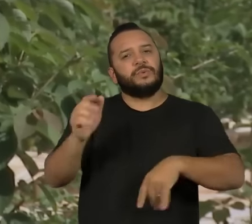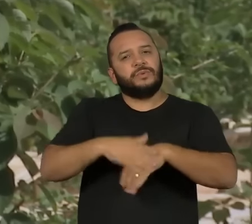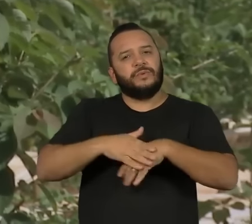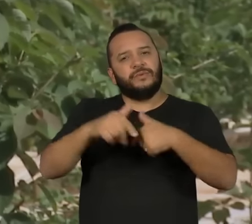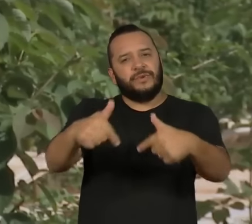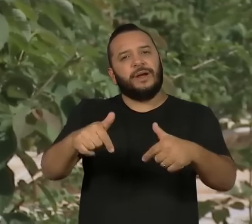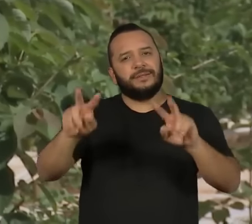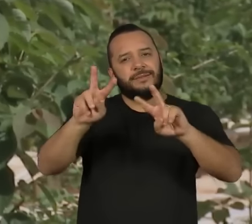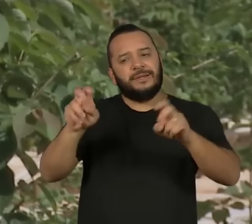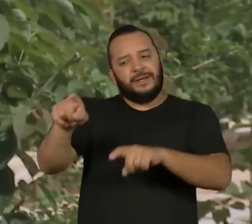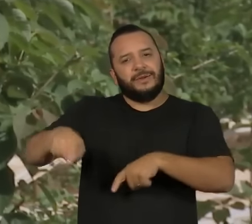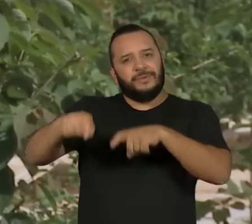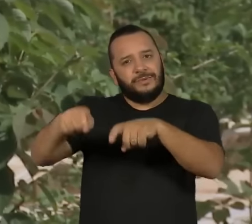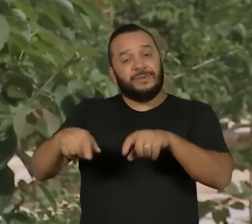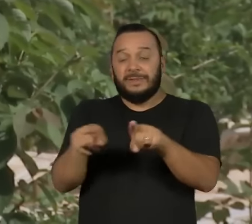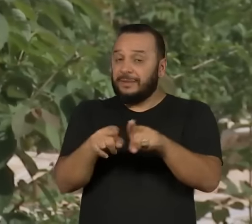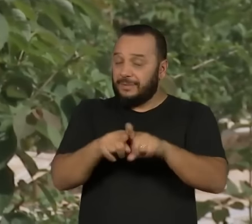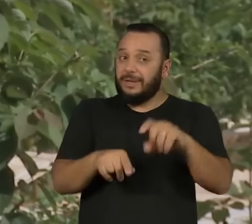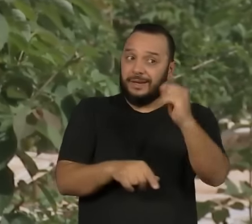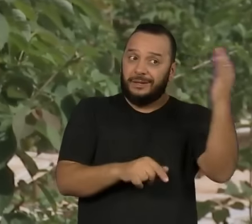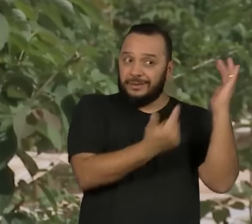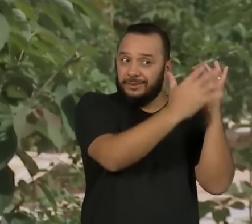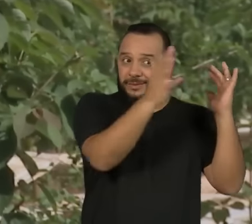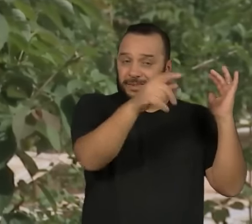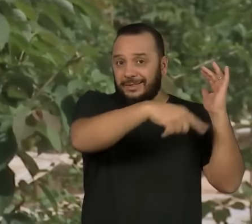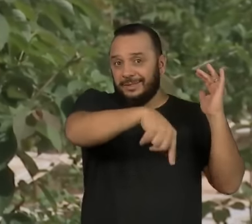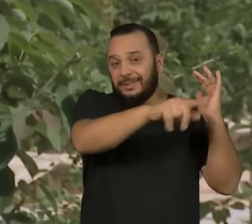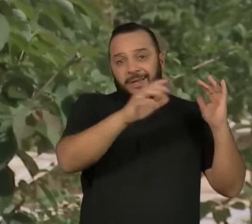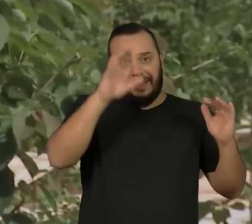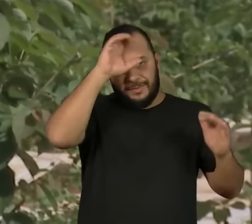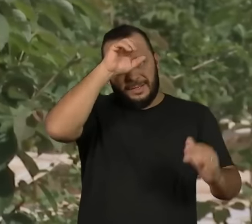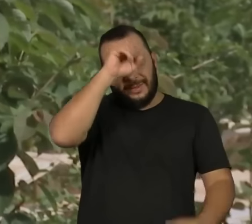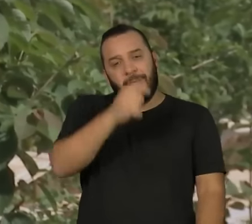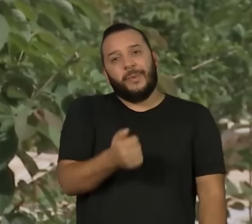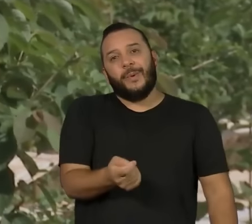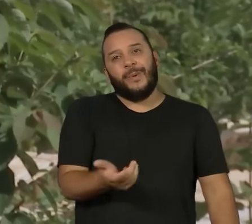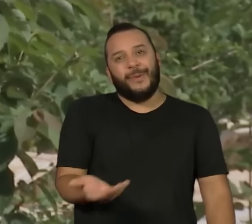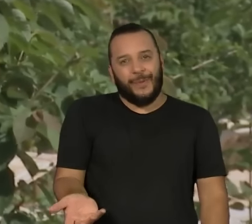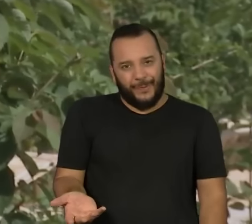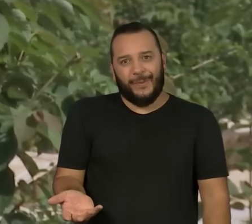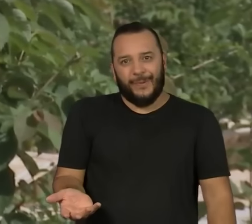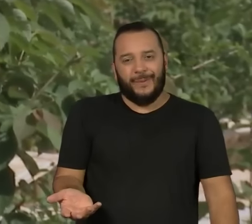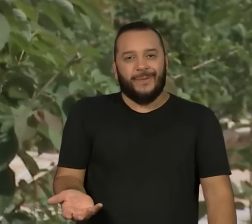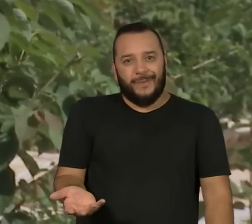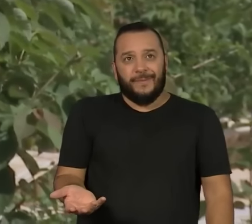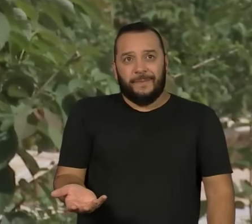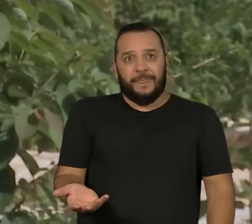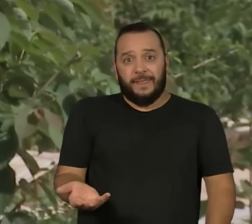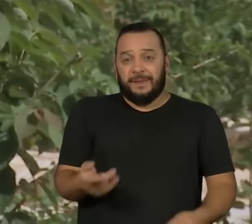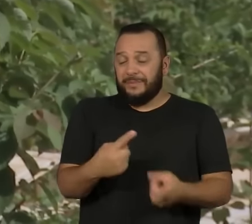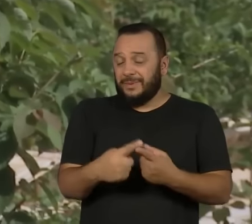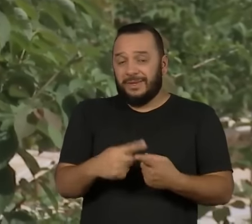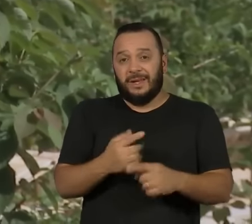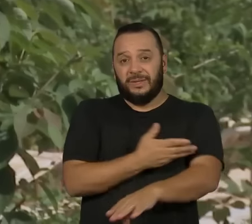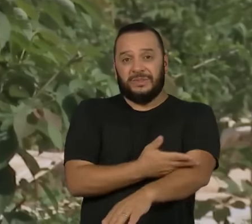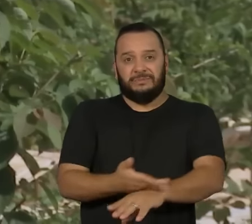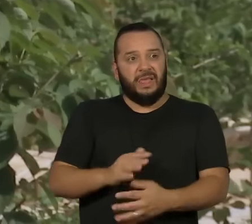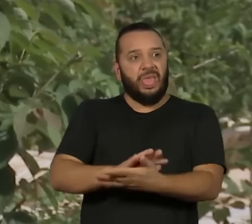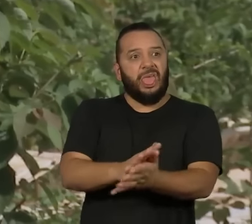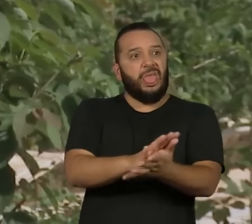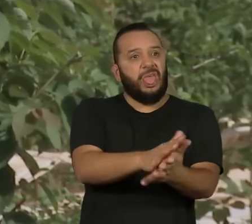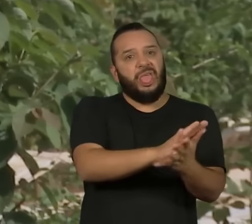sobre a agricultura, mas sobre a natureza mesmo ele aprendeu muito pouco. Esse espírito predatório não